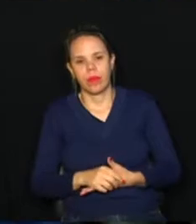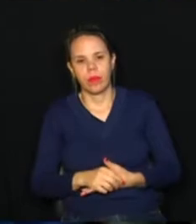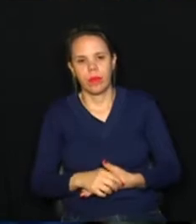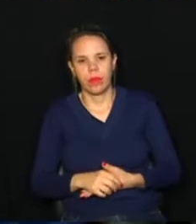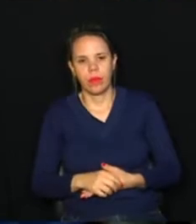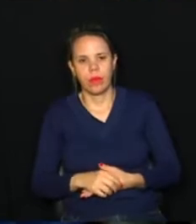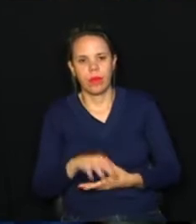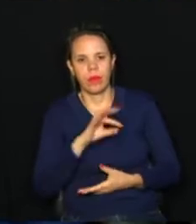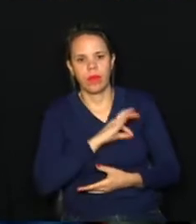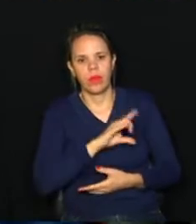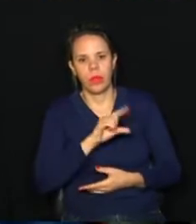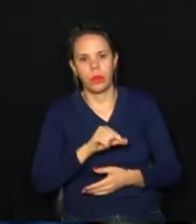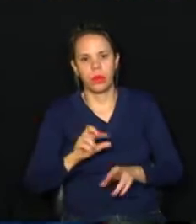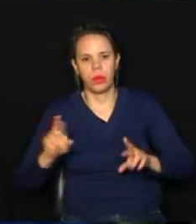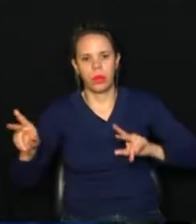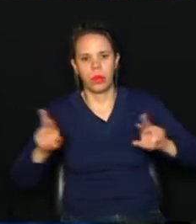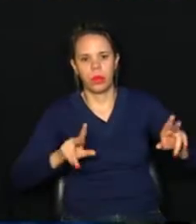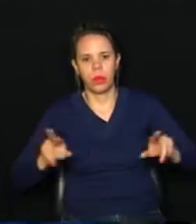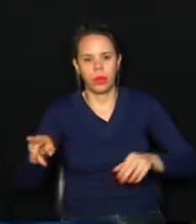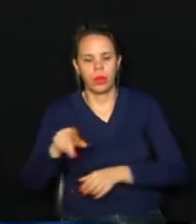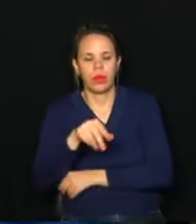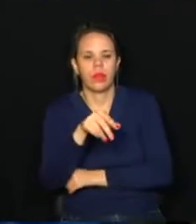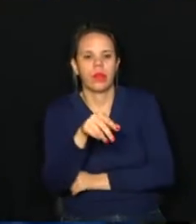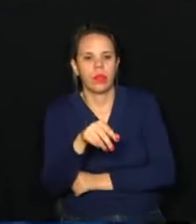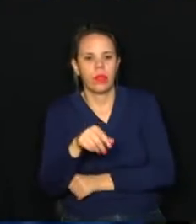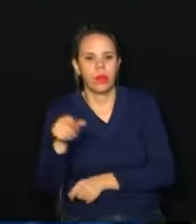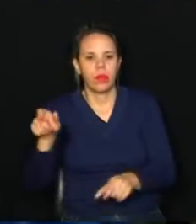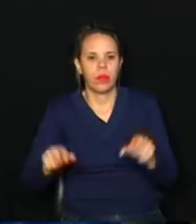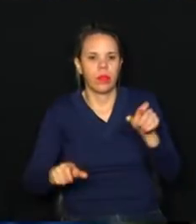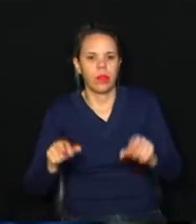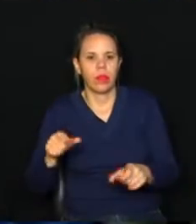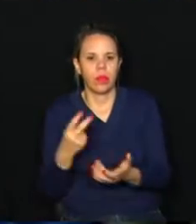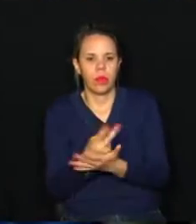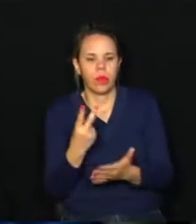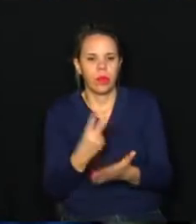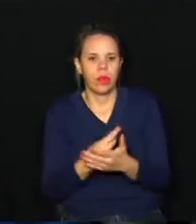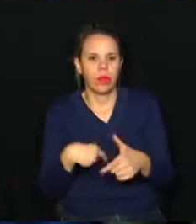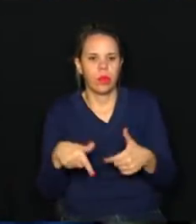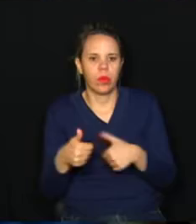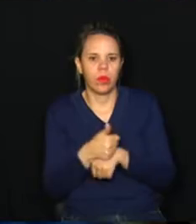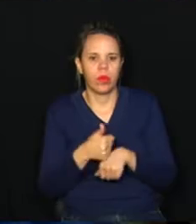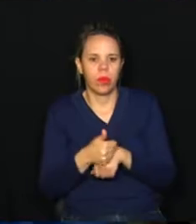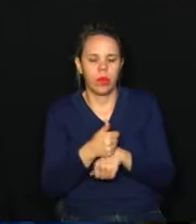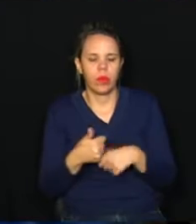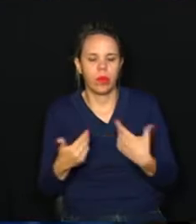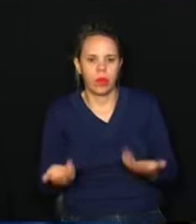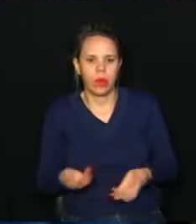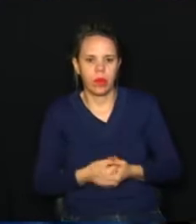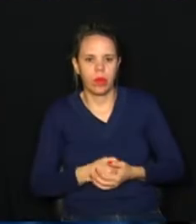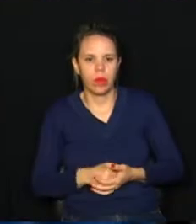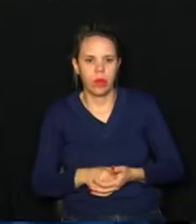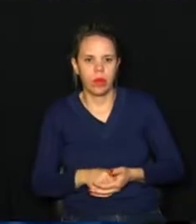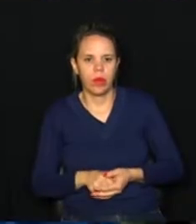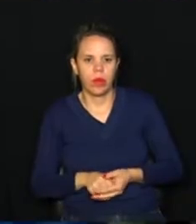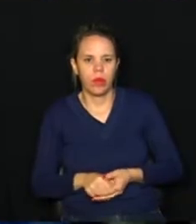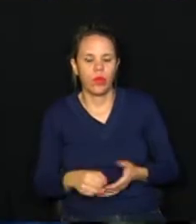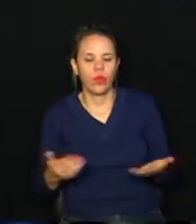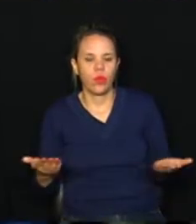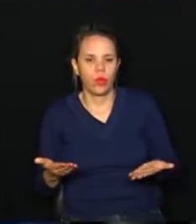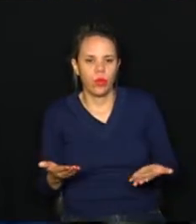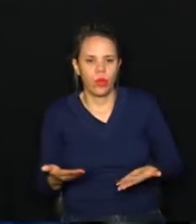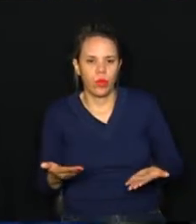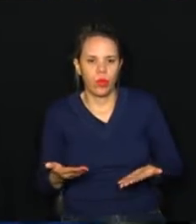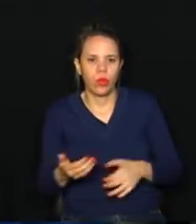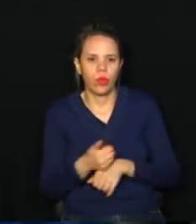por salários diferentes para integrantes de mesmas funções e carreira. Hoje,